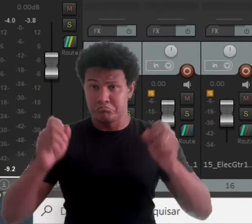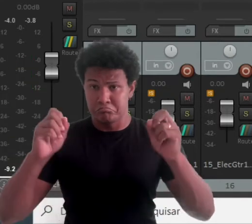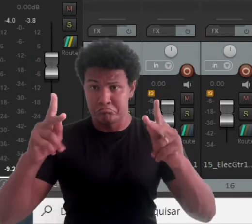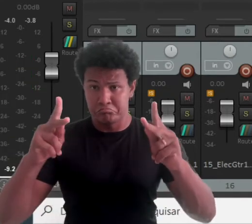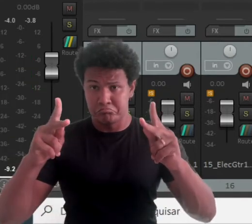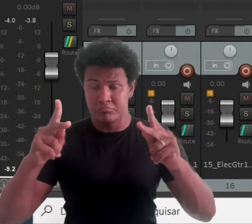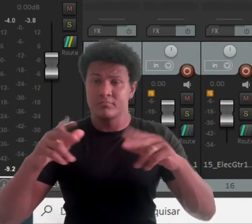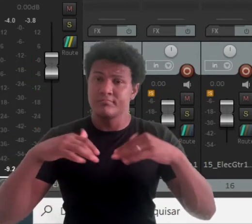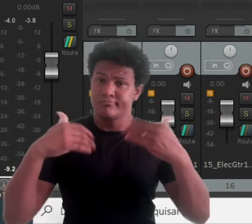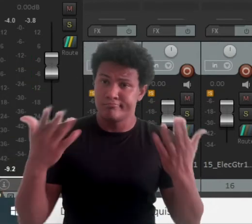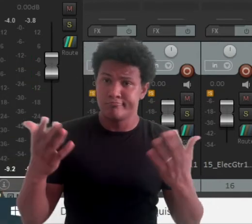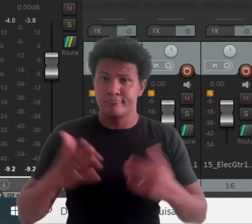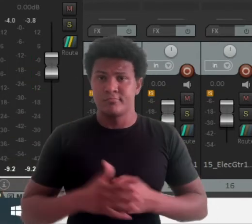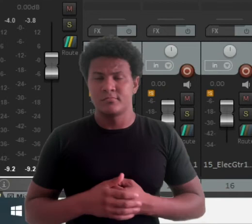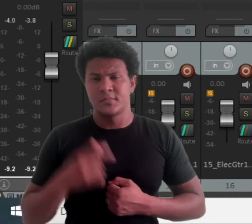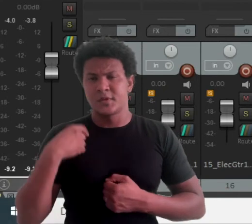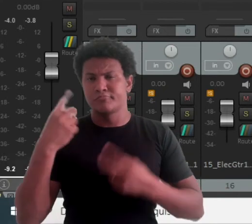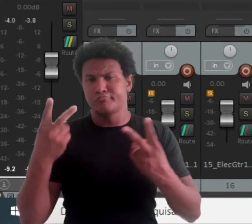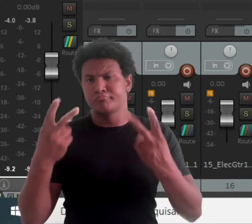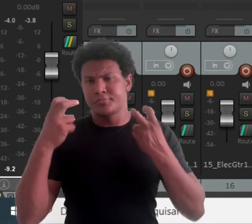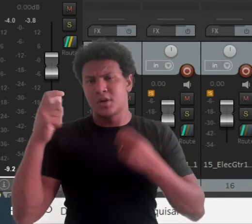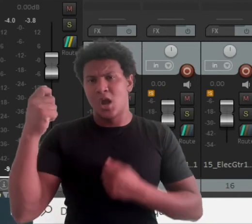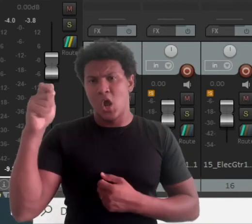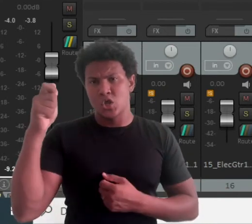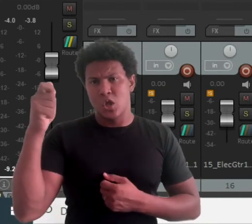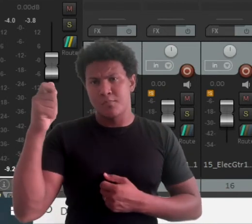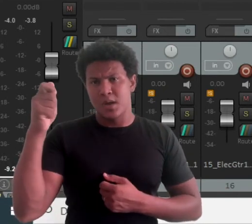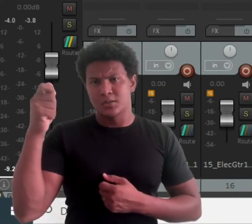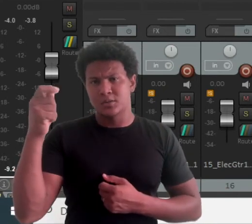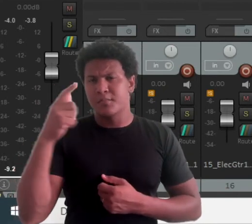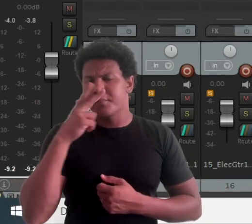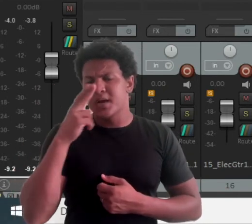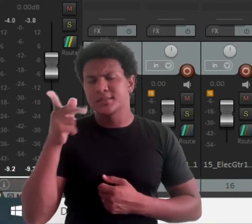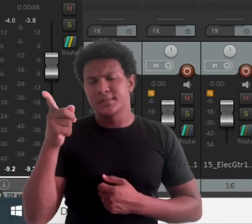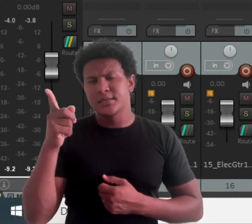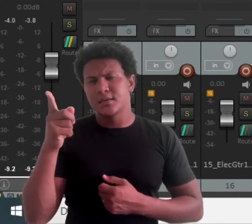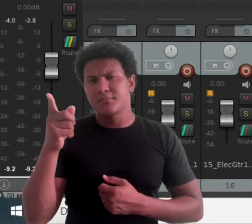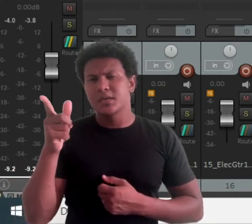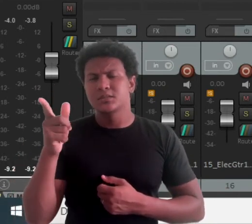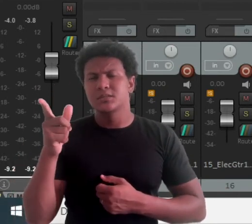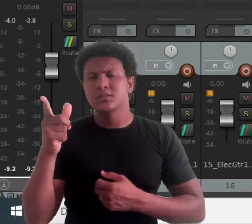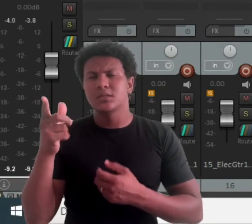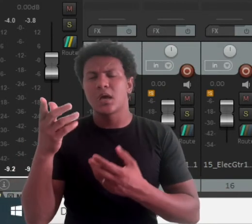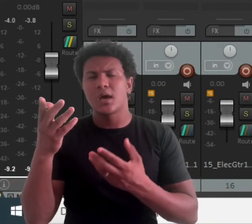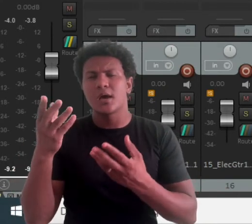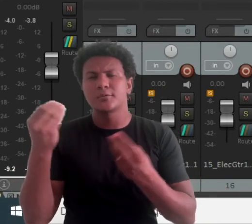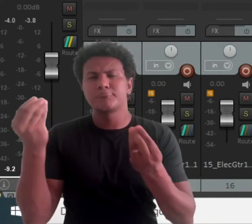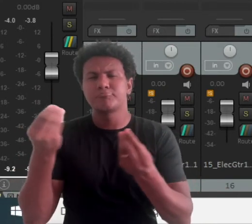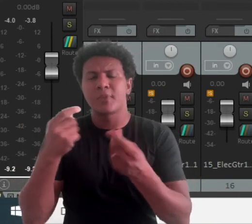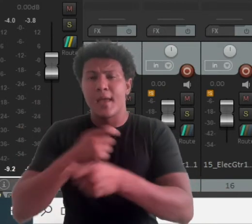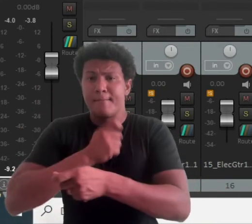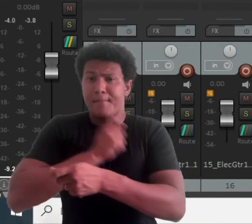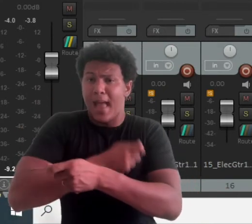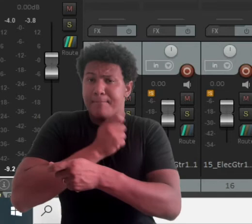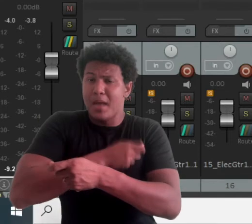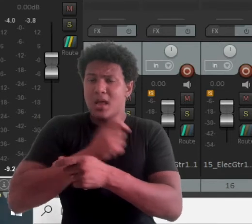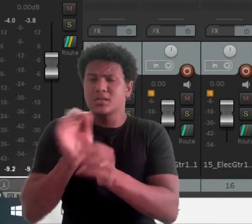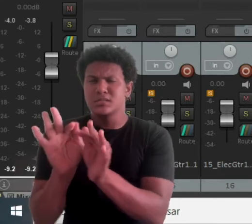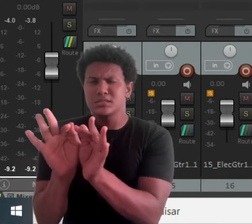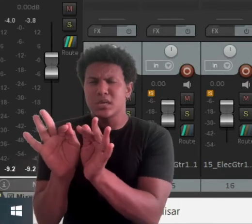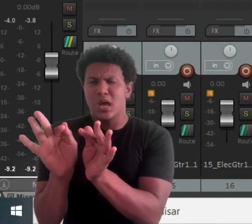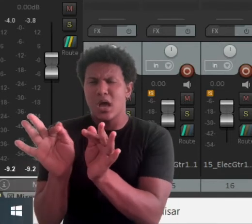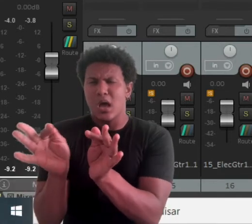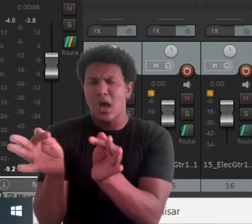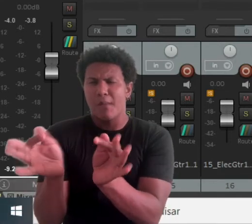Beleza? Então, eu reparei aqui que no release automático a caixa ela ficou um pouco mais suave, tá? Não tá tão agressivo quanto o L1.